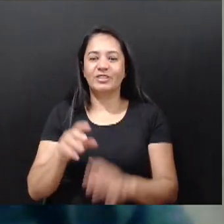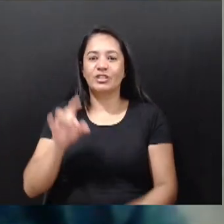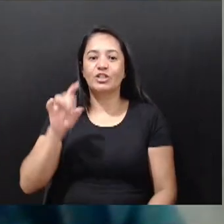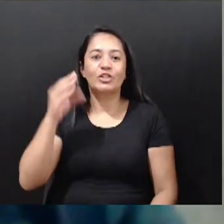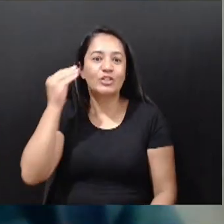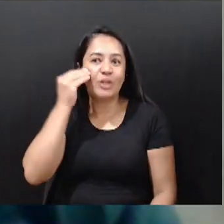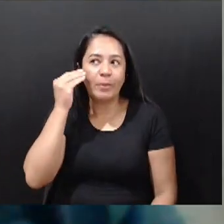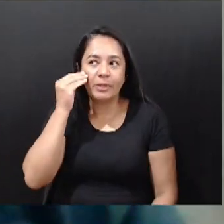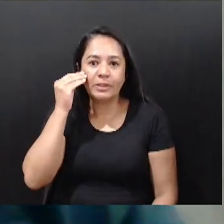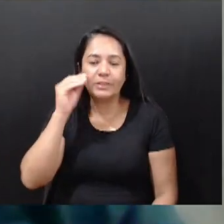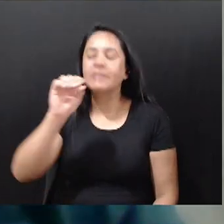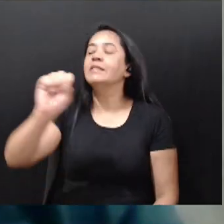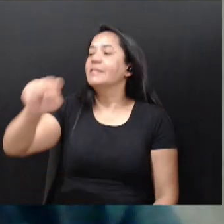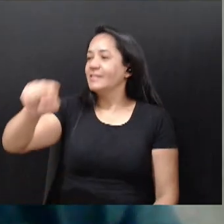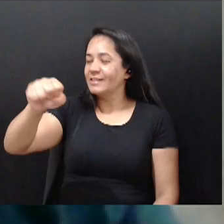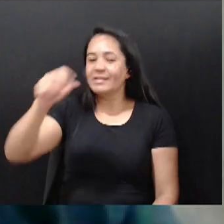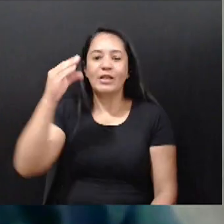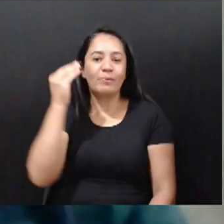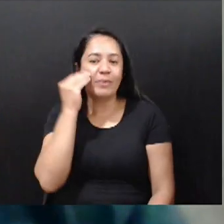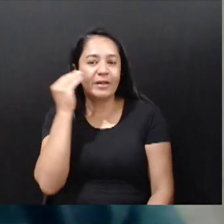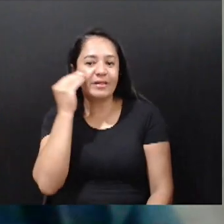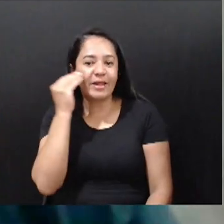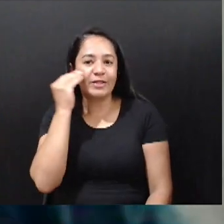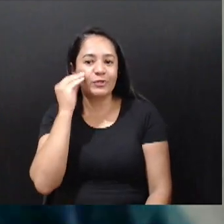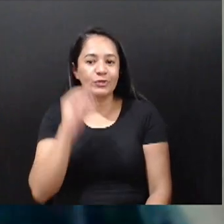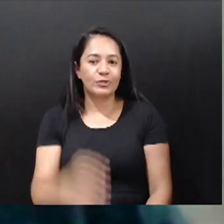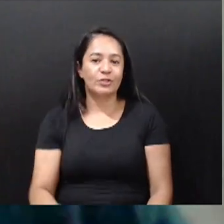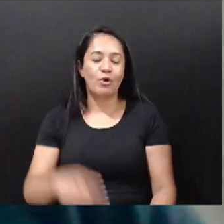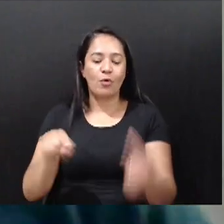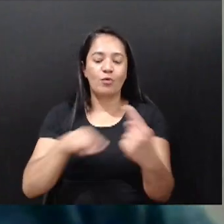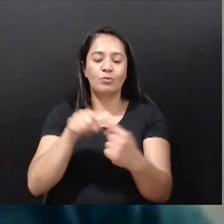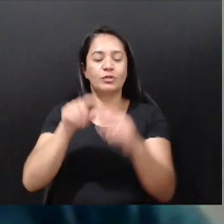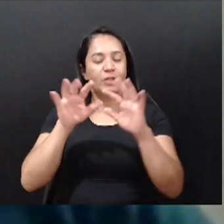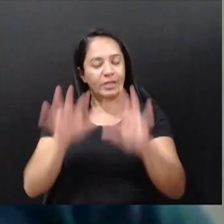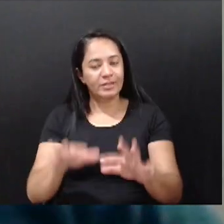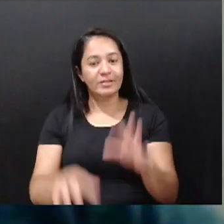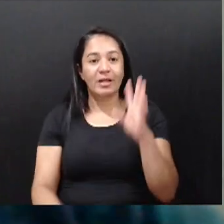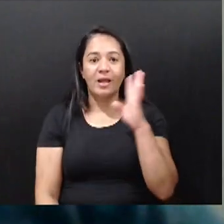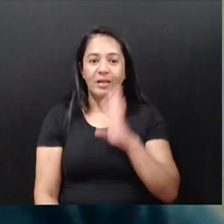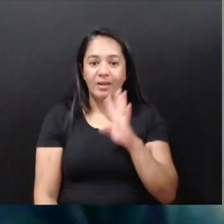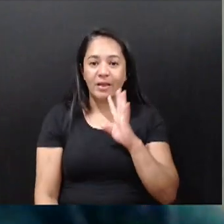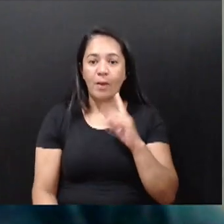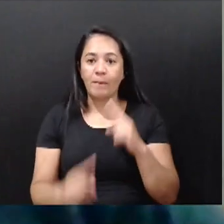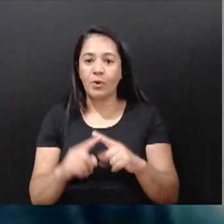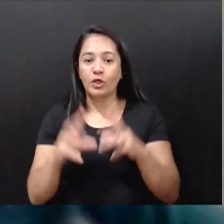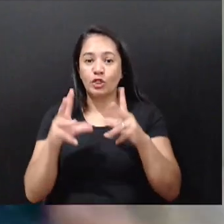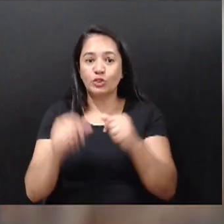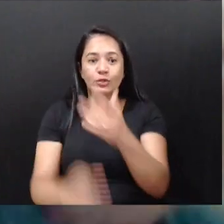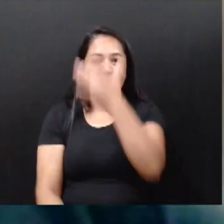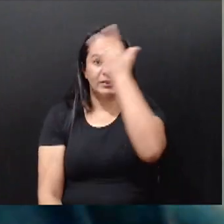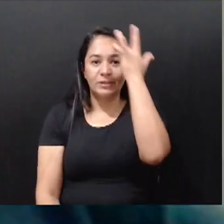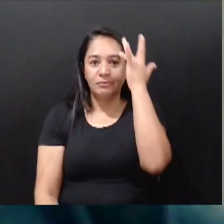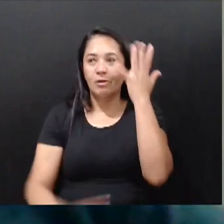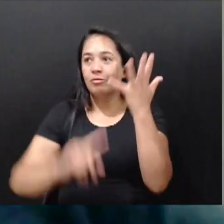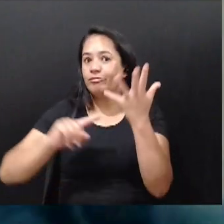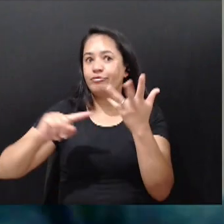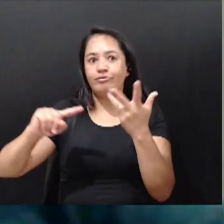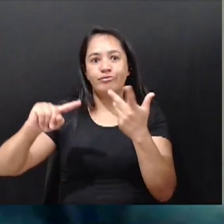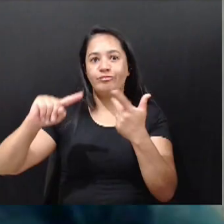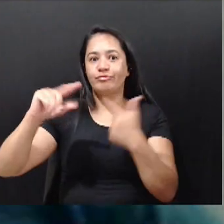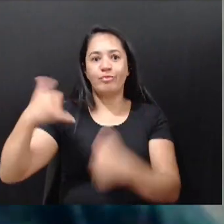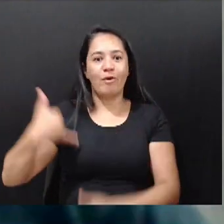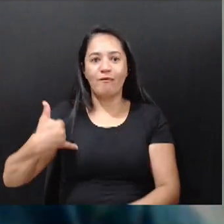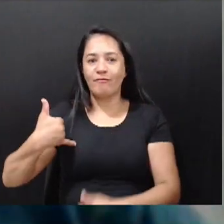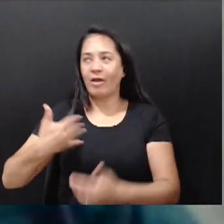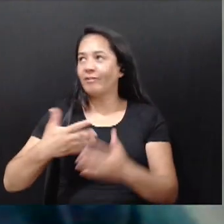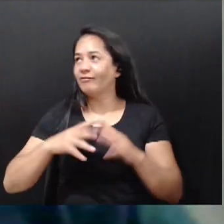Isso, exato, perfeito. E foi esse o objetivo, né? E foi bem legal porque todas as pessoas das mais variadas idades, a